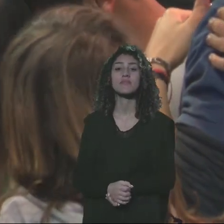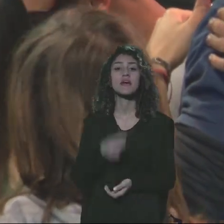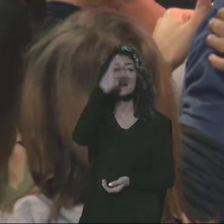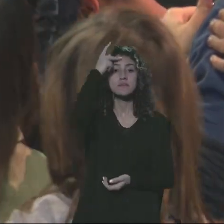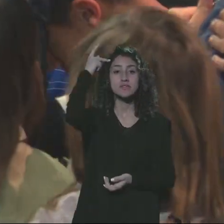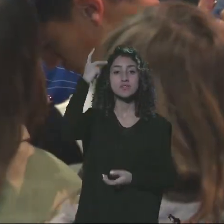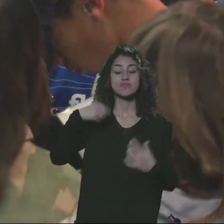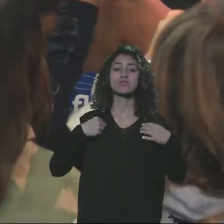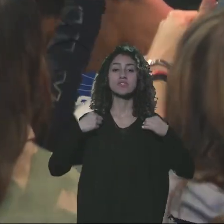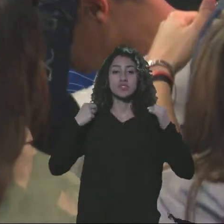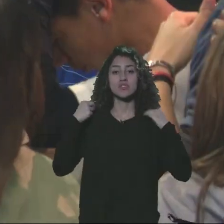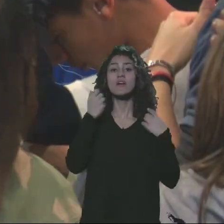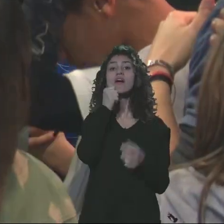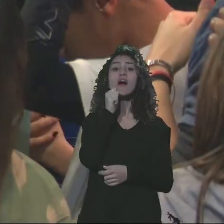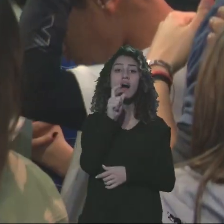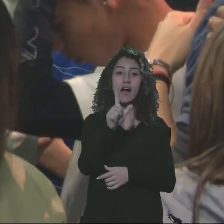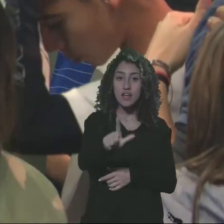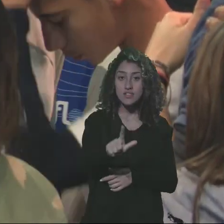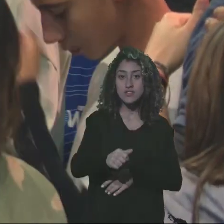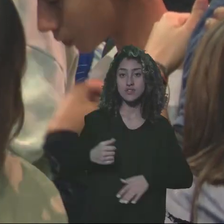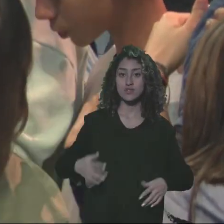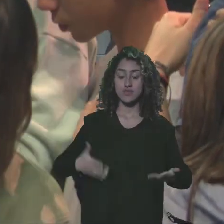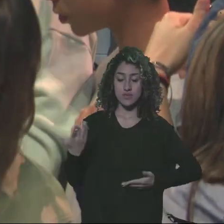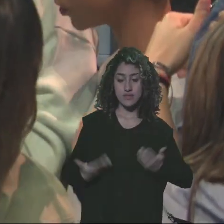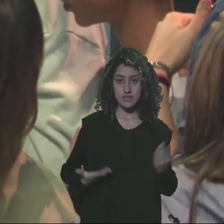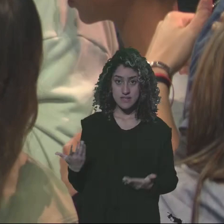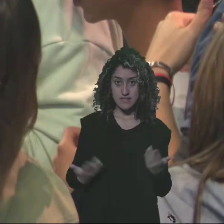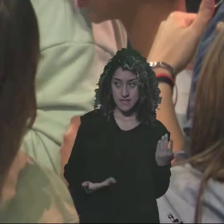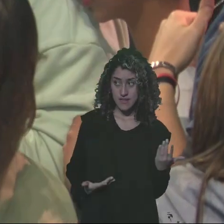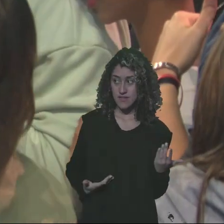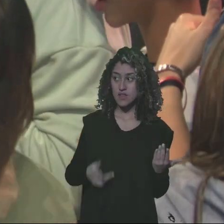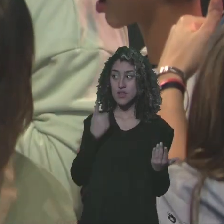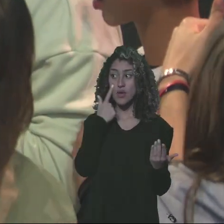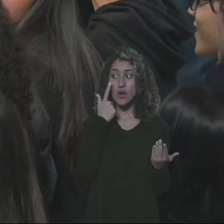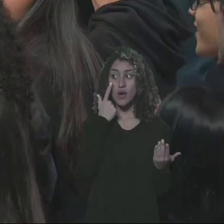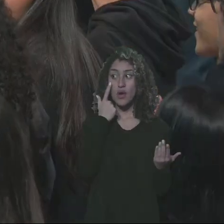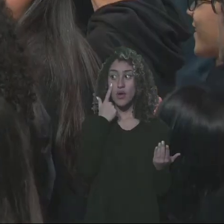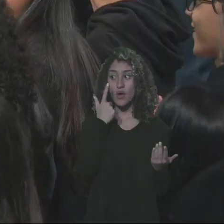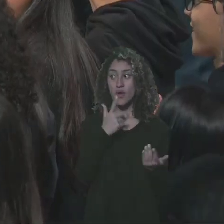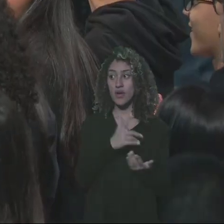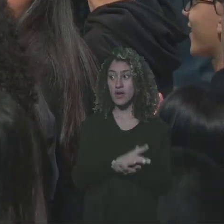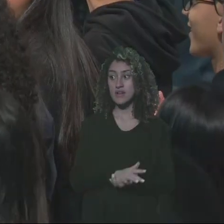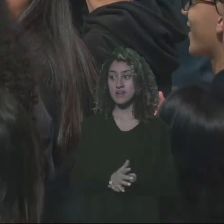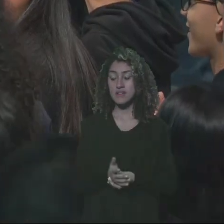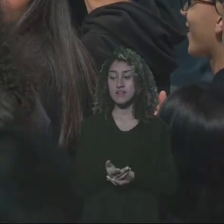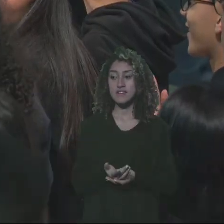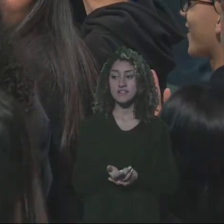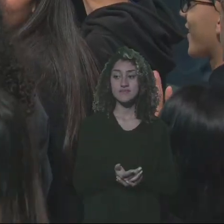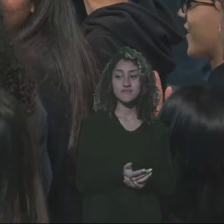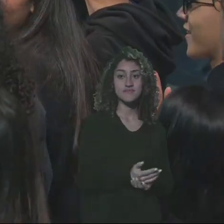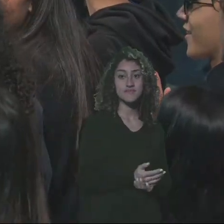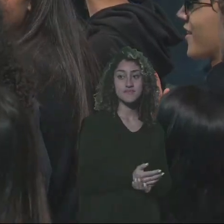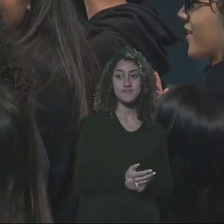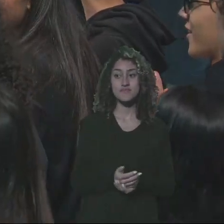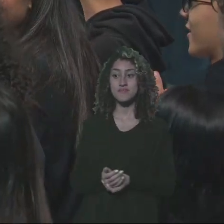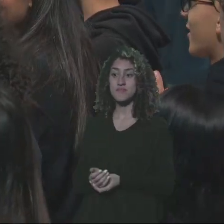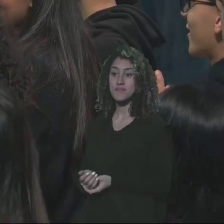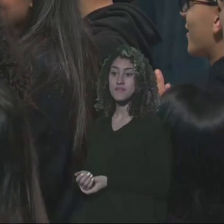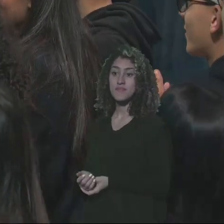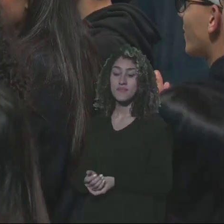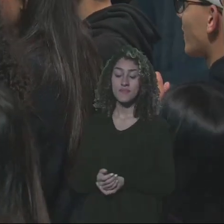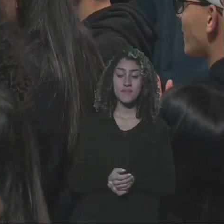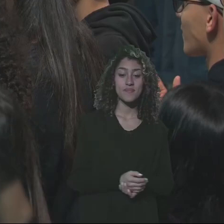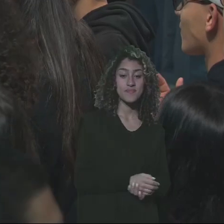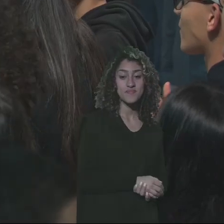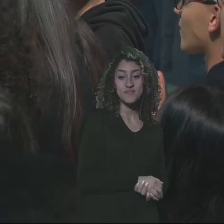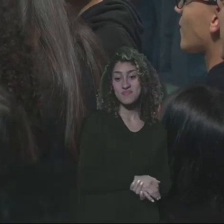aqui, ó. Ó, deixa ela. Vem pra cá. Mais. Ih, não, pra cá. Ih, cadê a câmera? Oh, meu